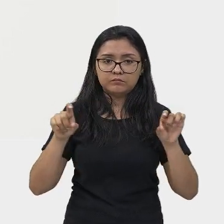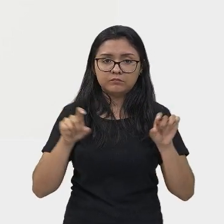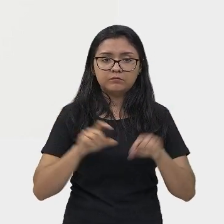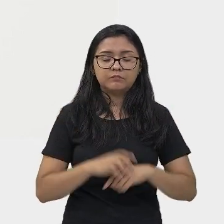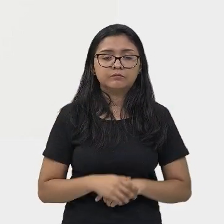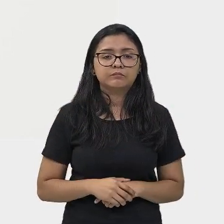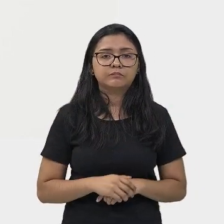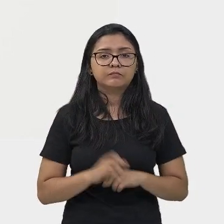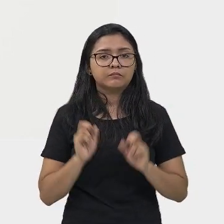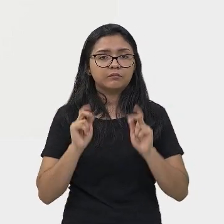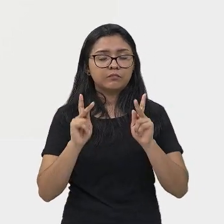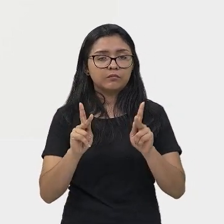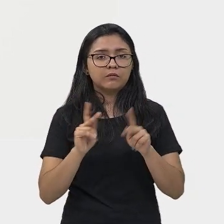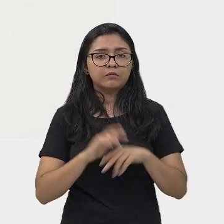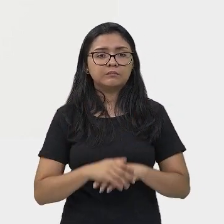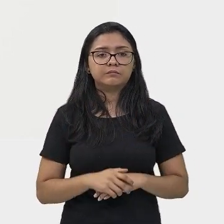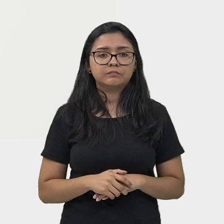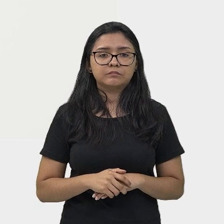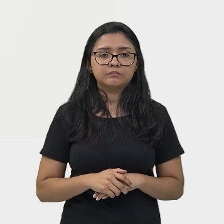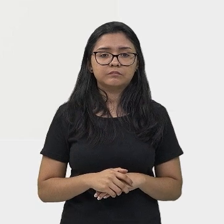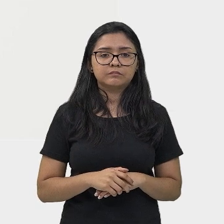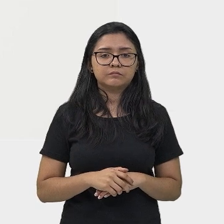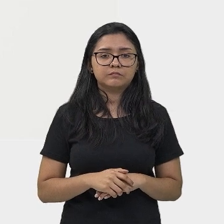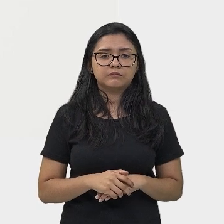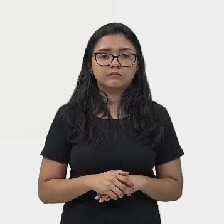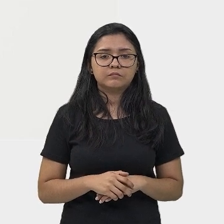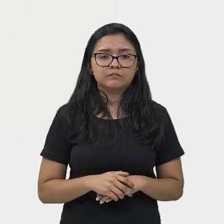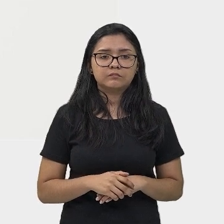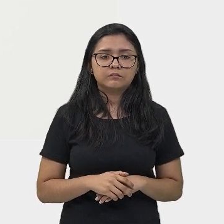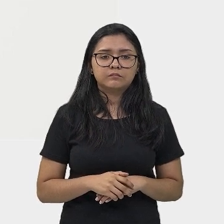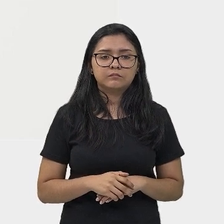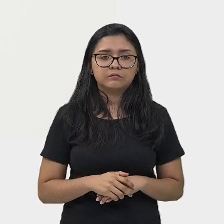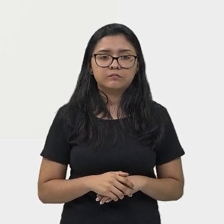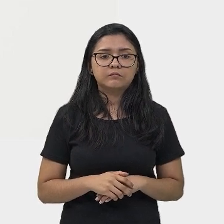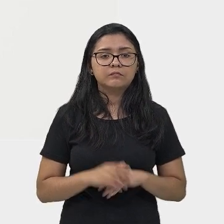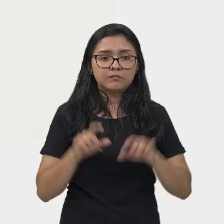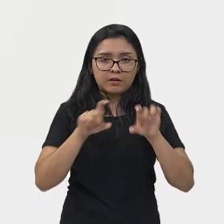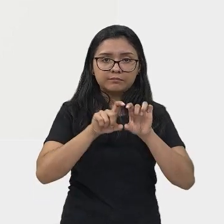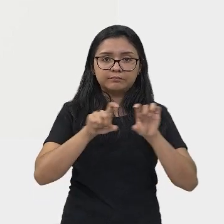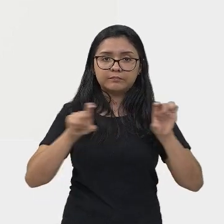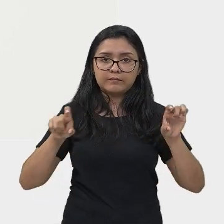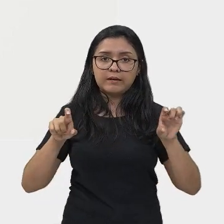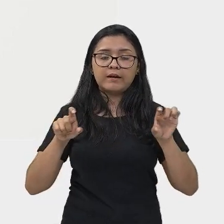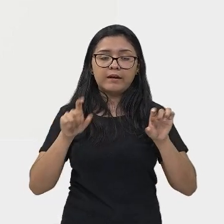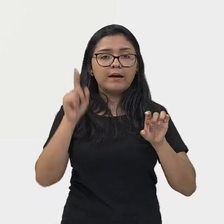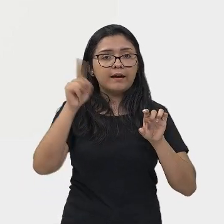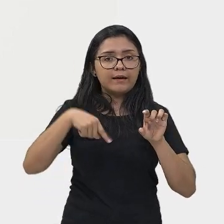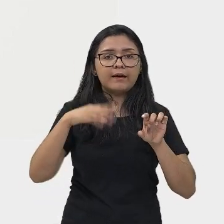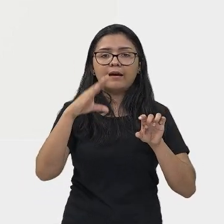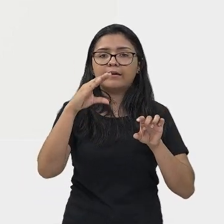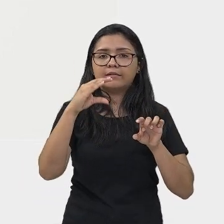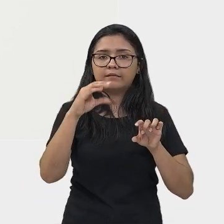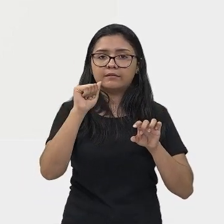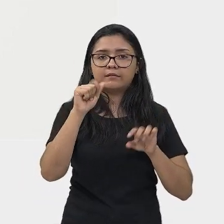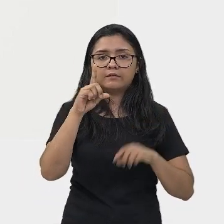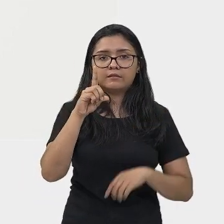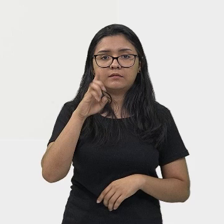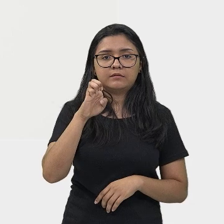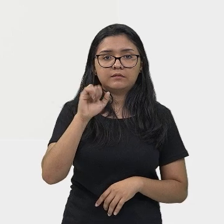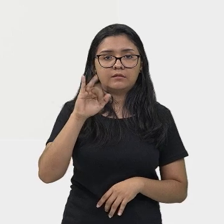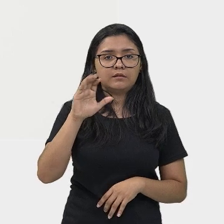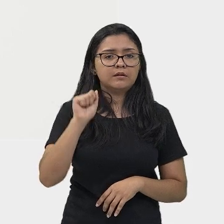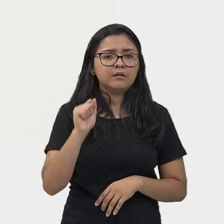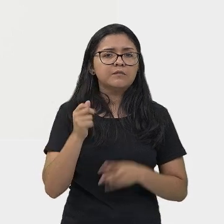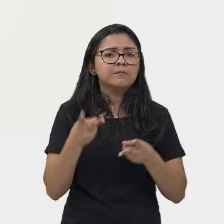bom? Então, essa aqui é a minha cadeia carbônica. O que eu